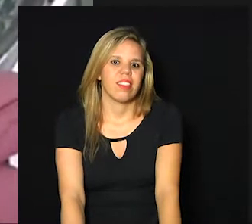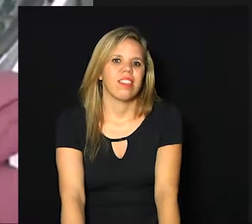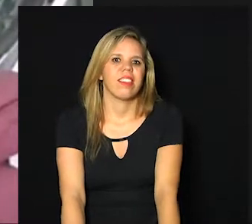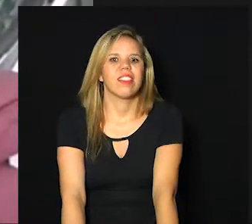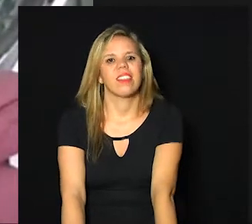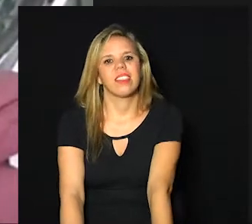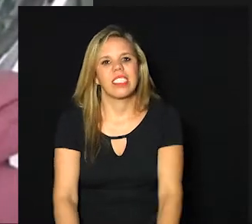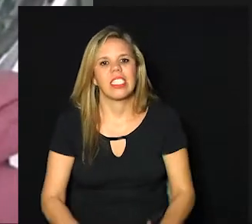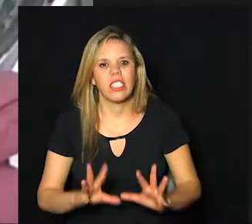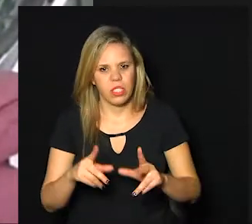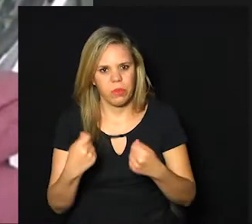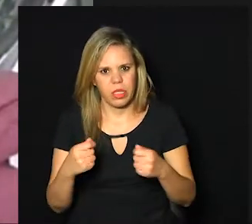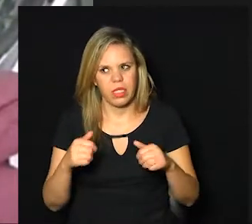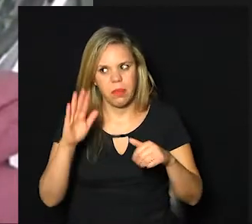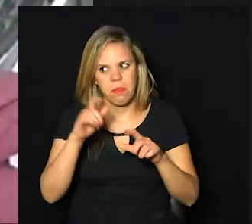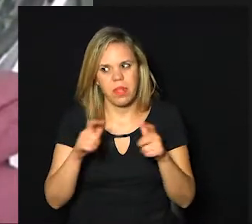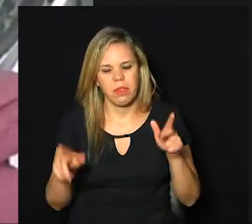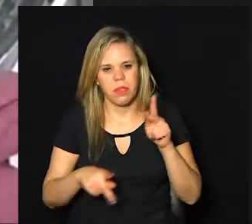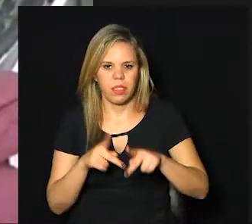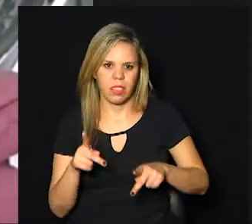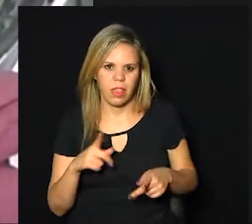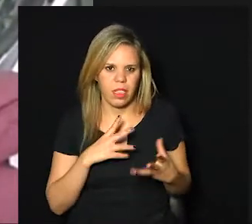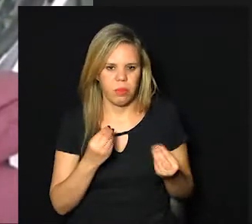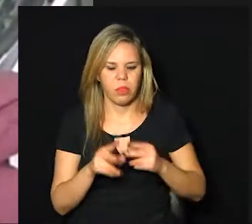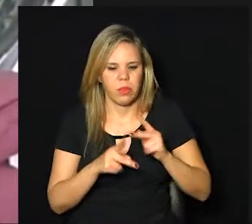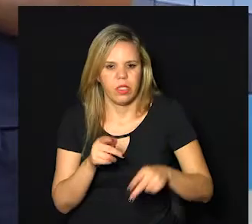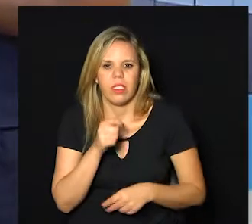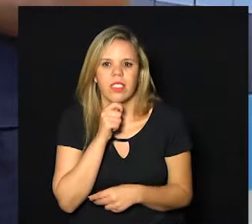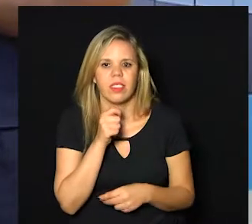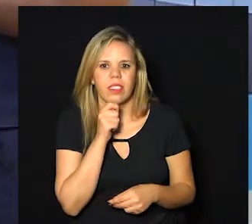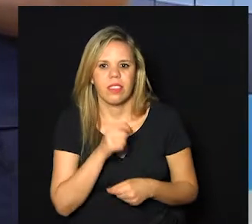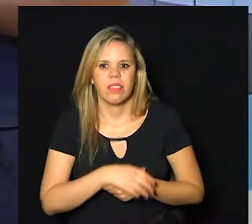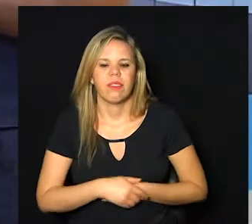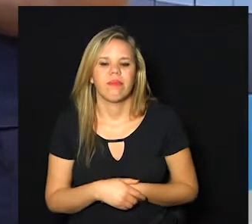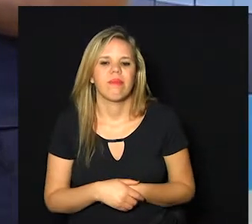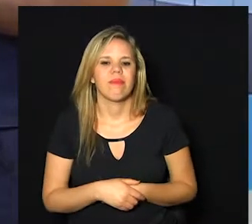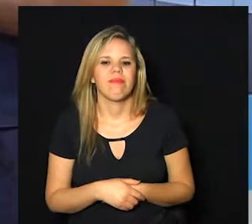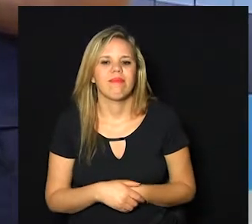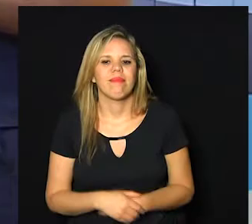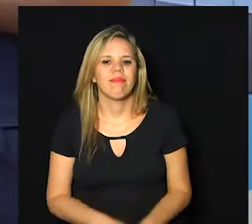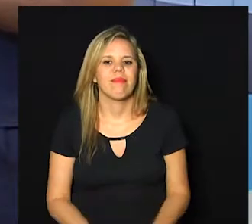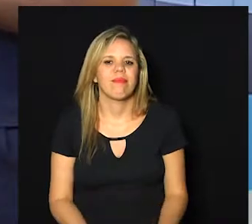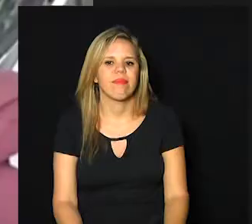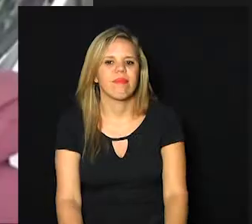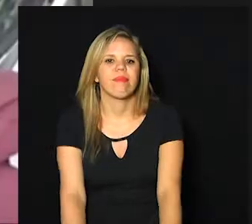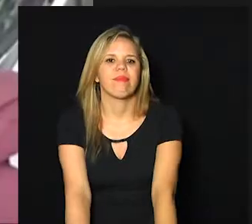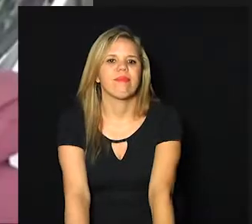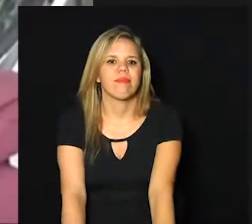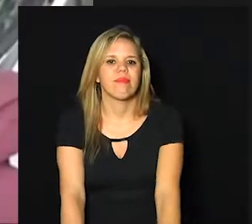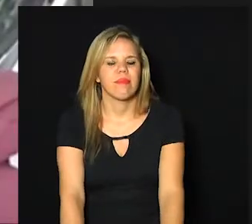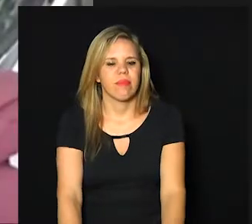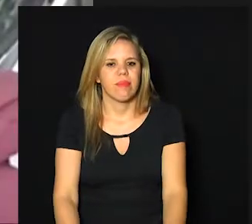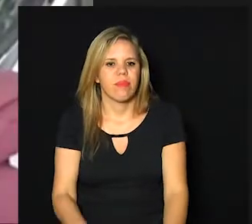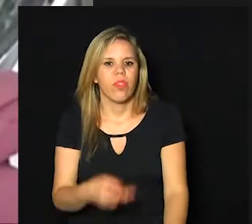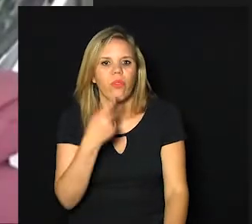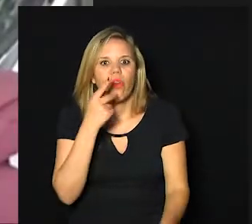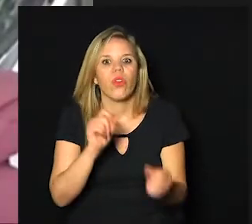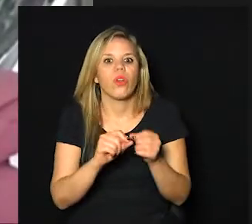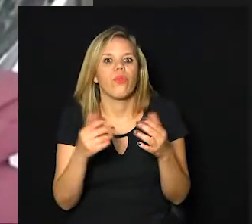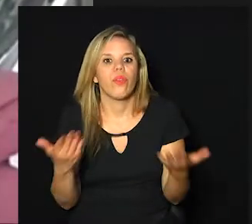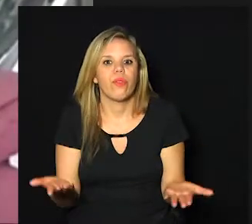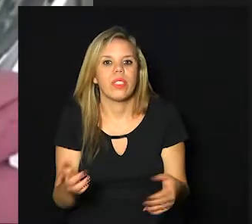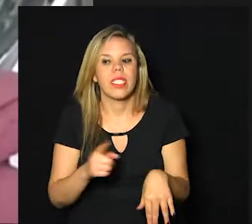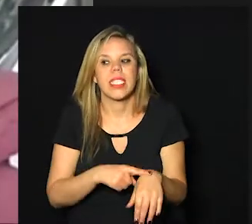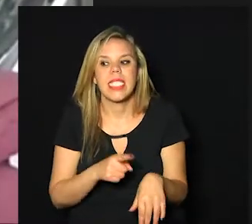todos deveriam ser mais, né? Mas tem bastante gente ainda. E eu falei, o que, que eu vou fazer com